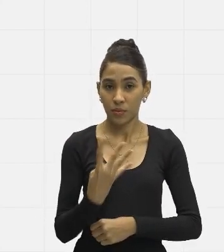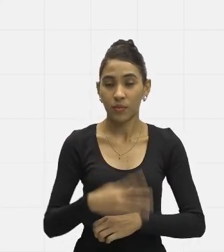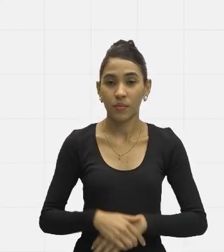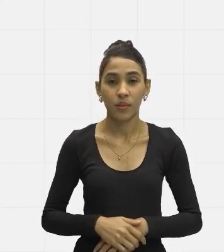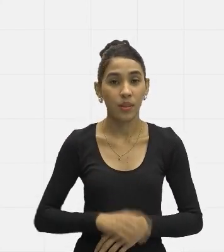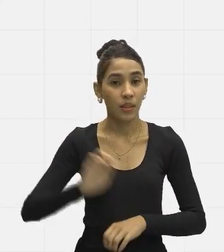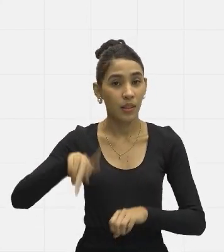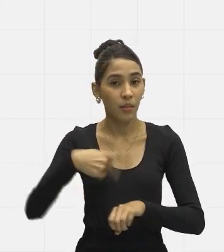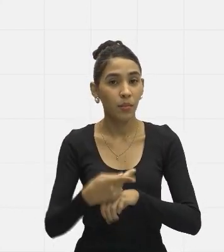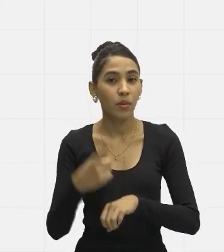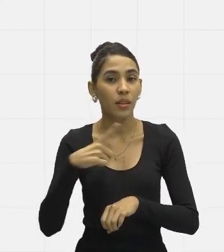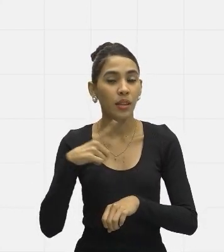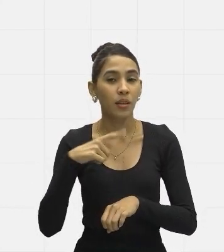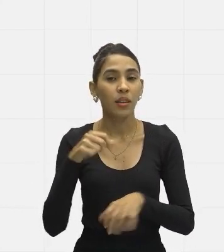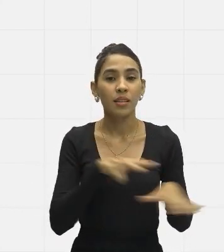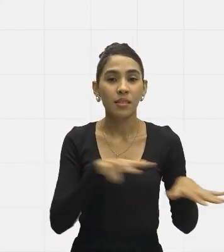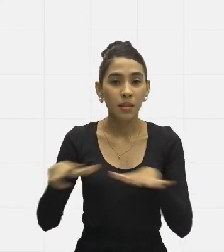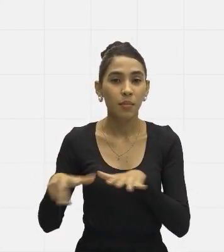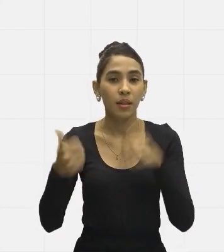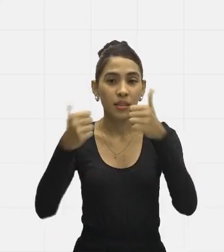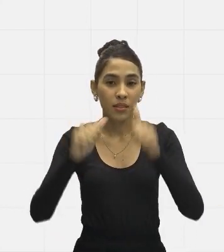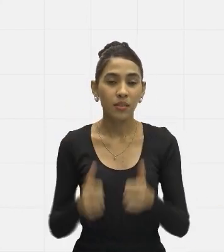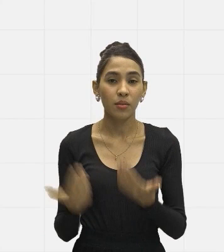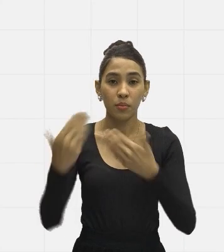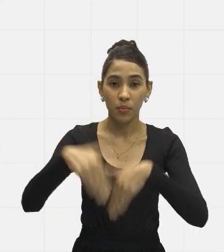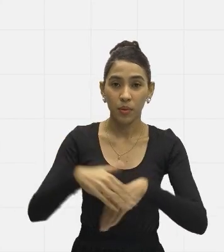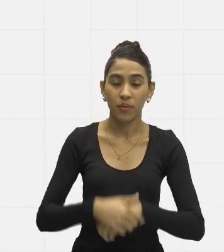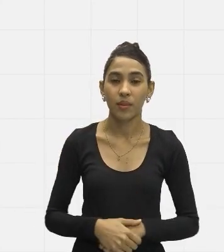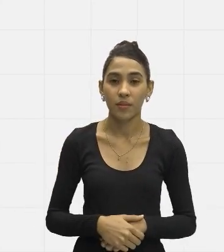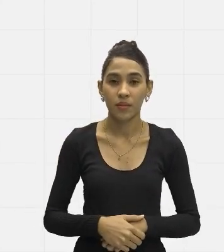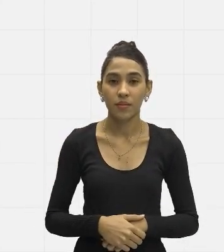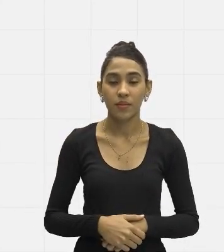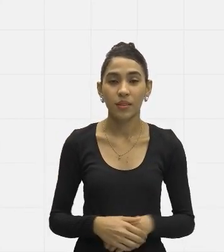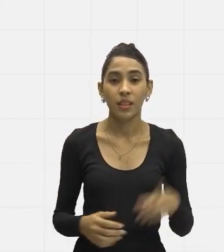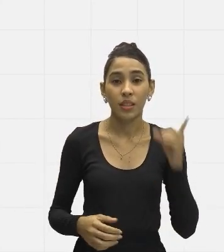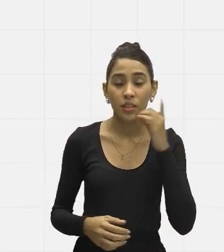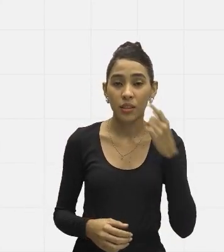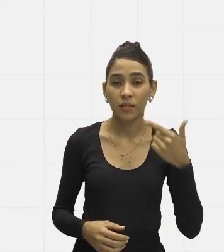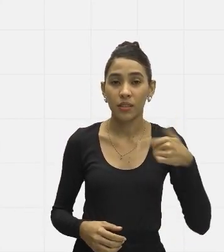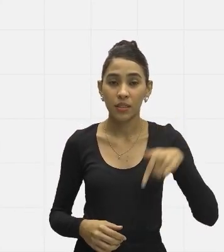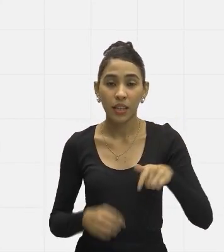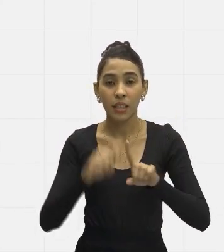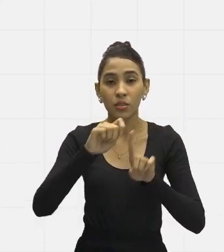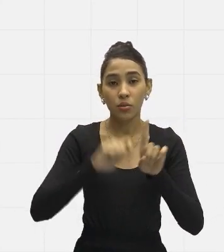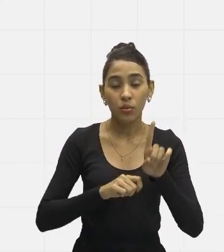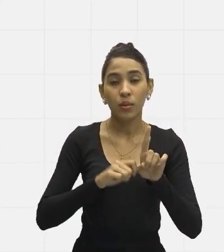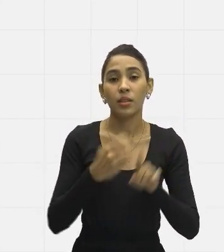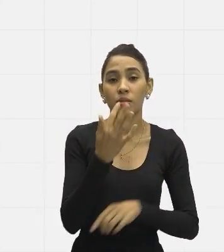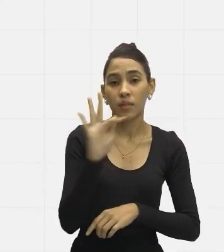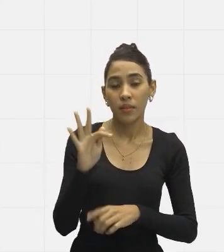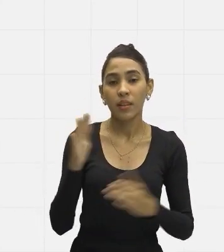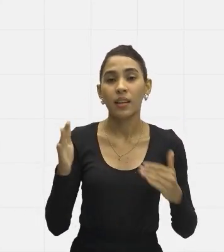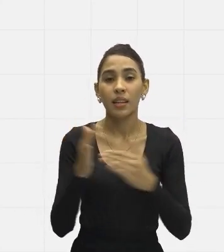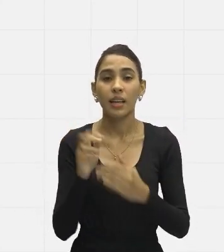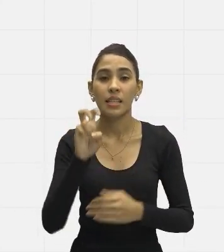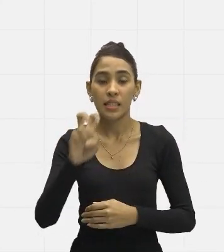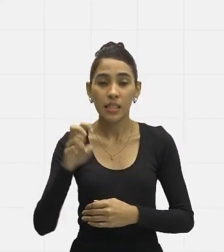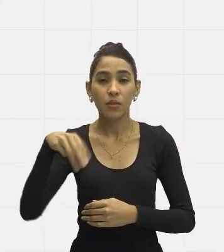26/2/2024. E depois vem a nossa semana de avaliação diagnóstica, que vai ser do 27/2